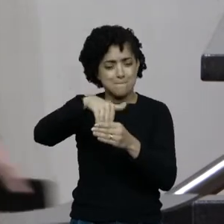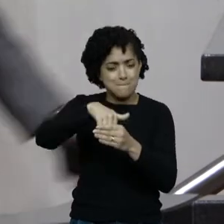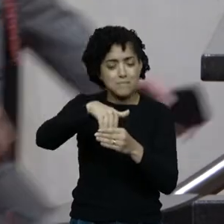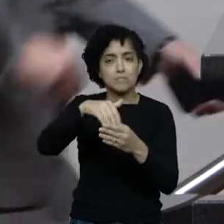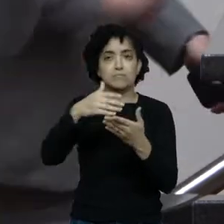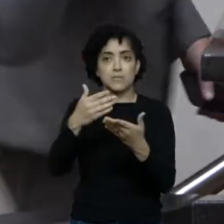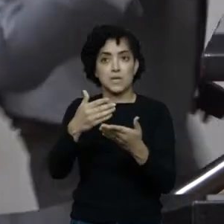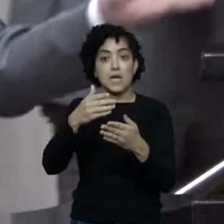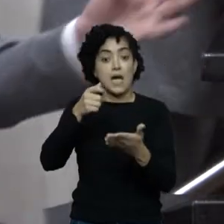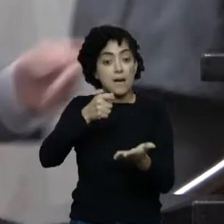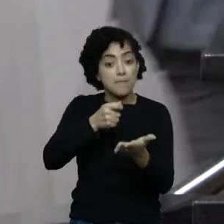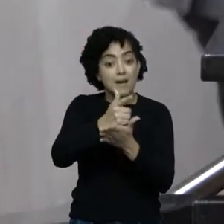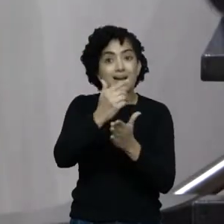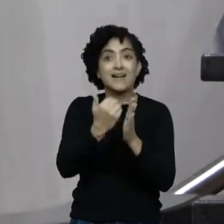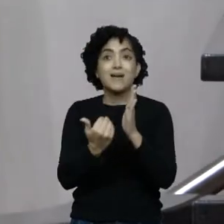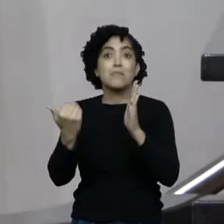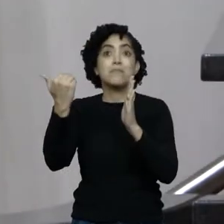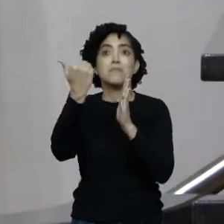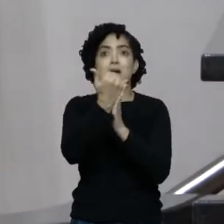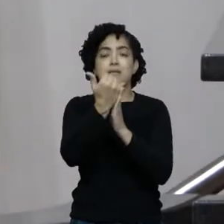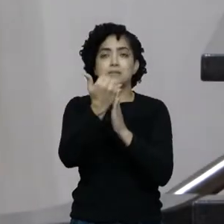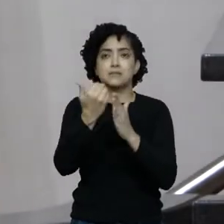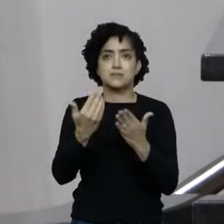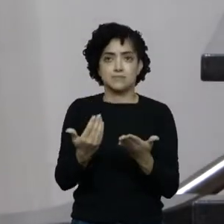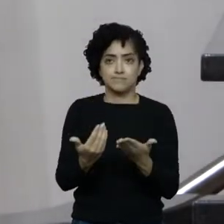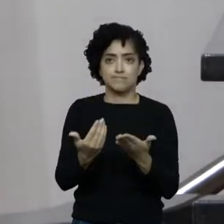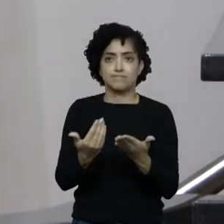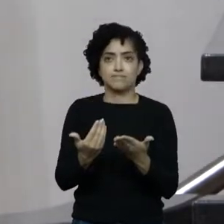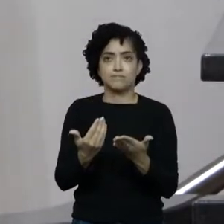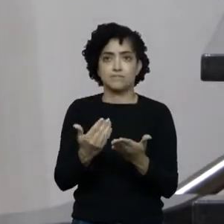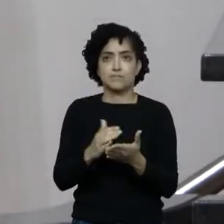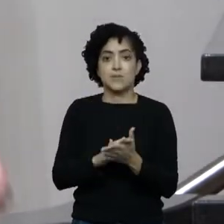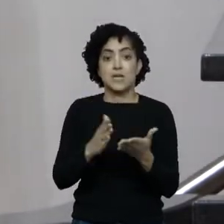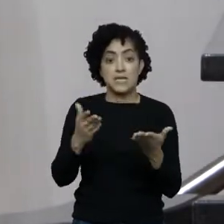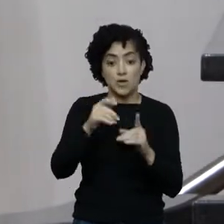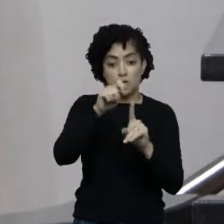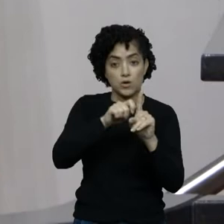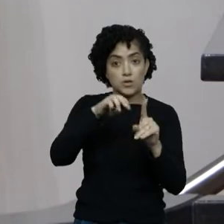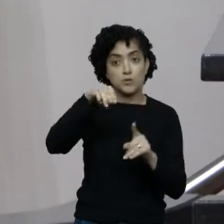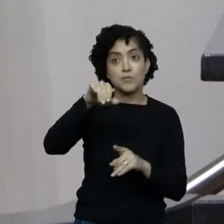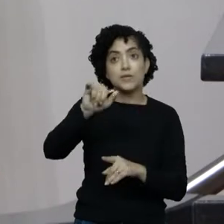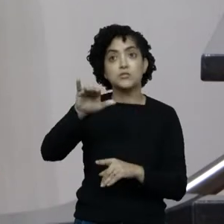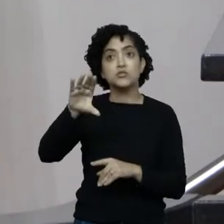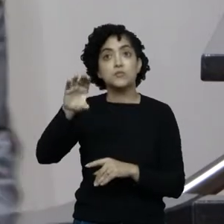Catarina passou do mês de abril Oi para o mês de maio